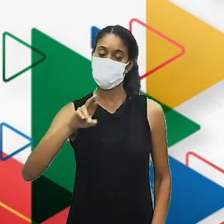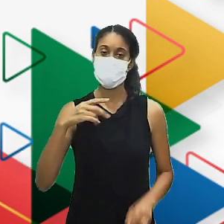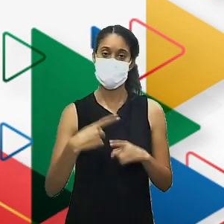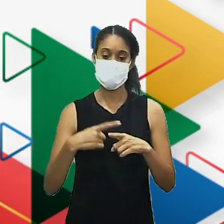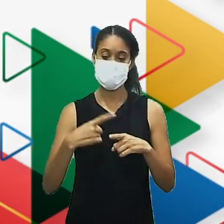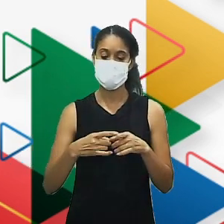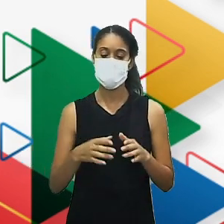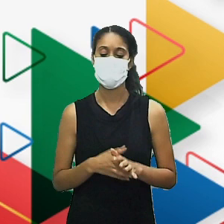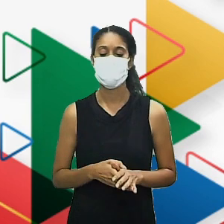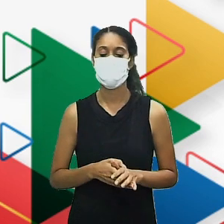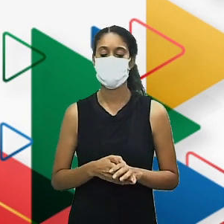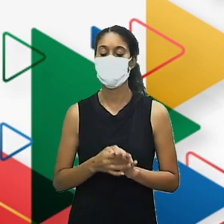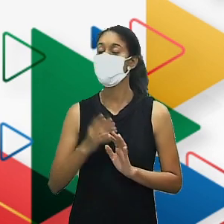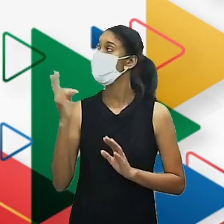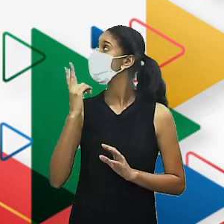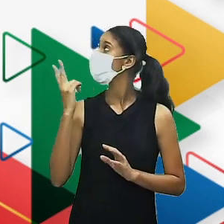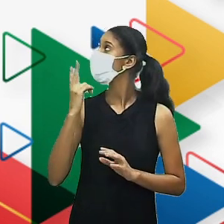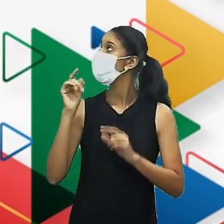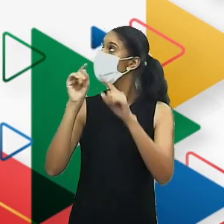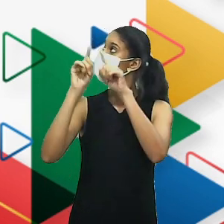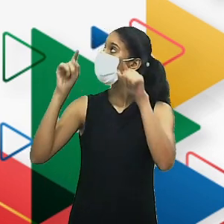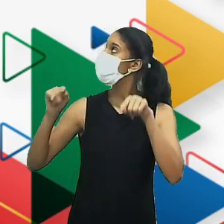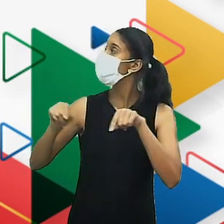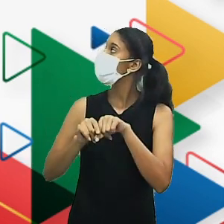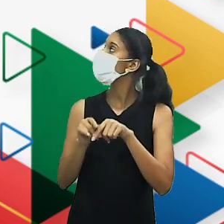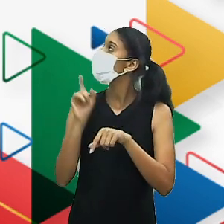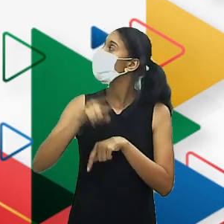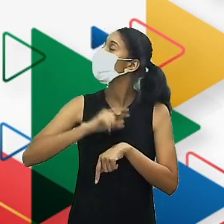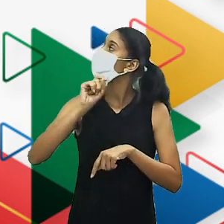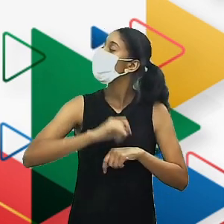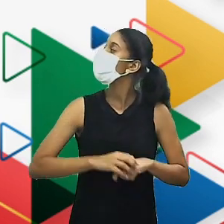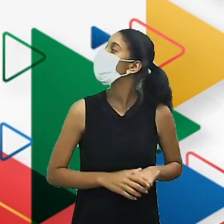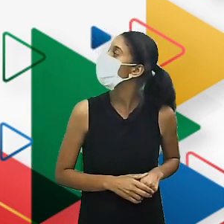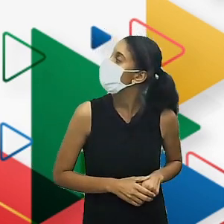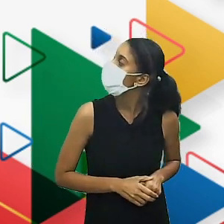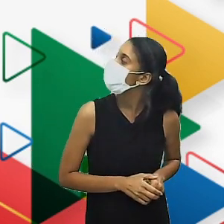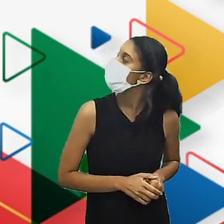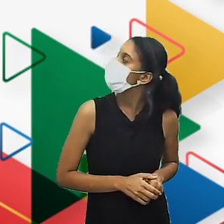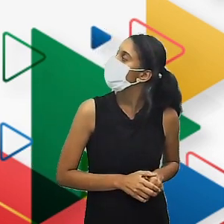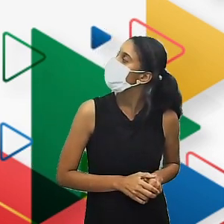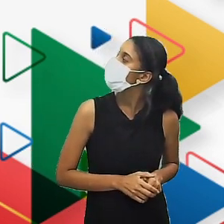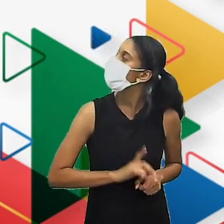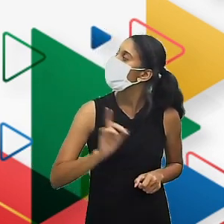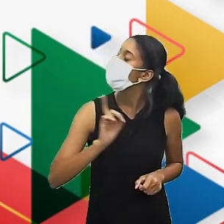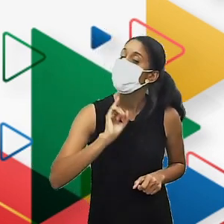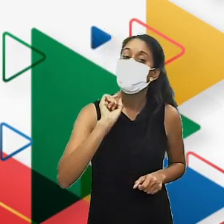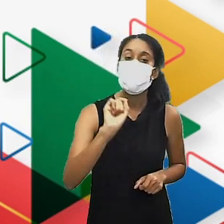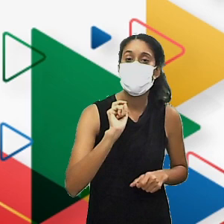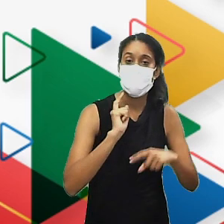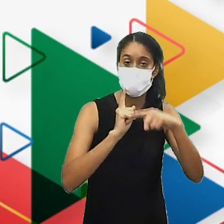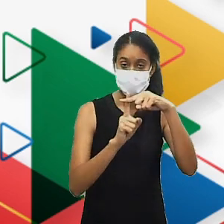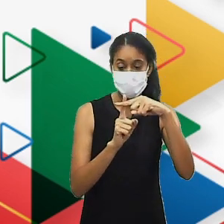agora com esse retângulo, eles são o quê? Os mais